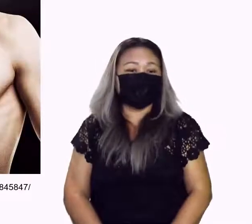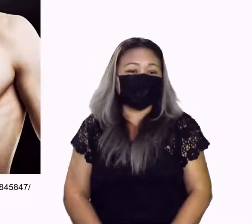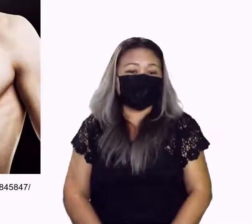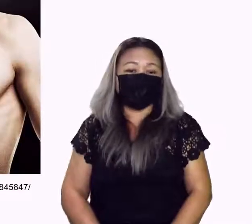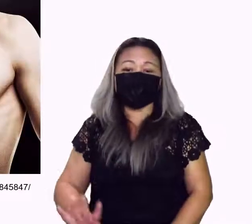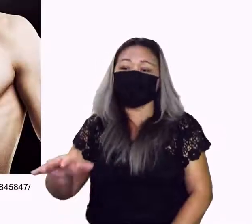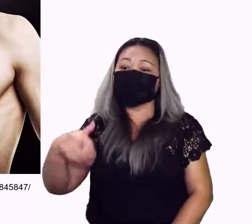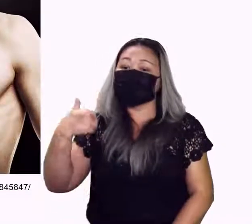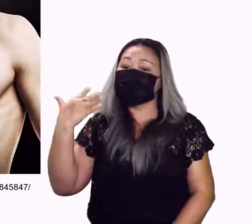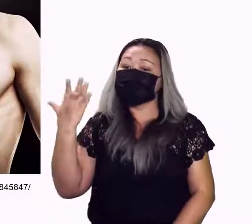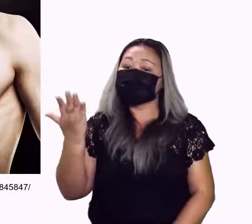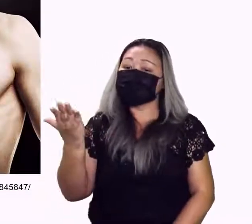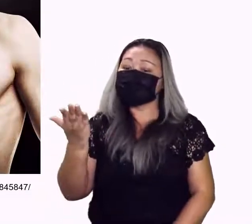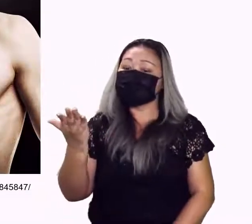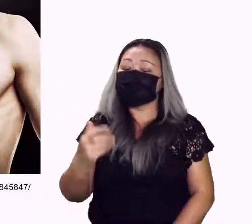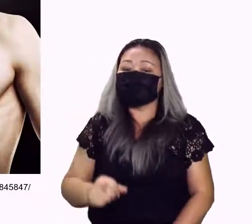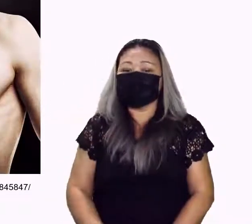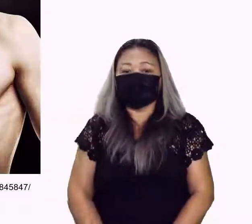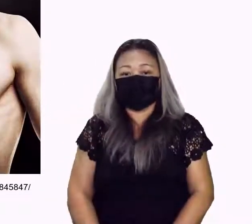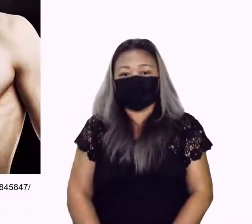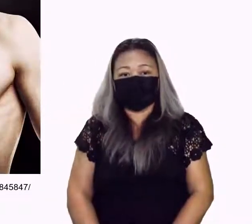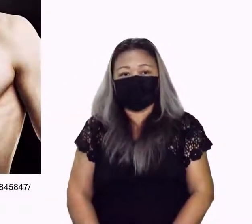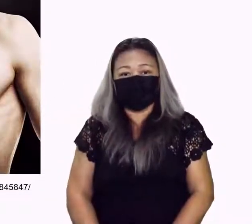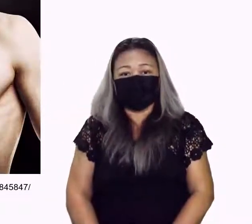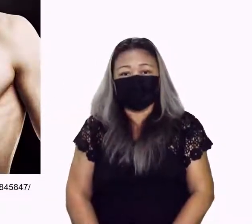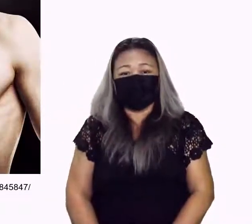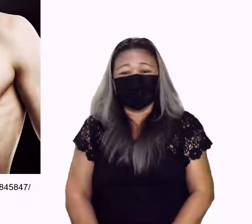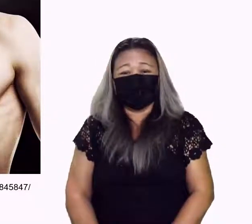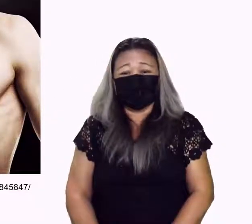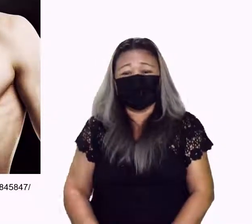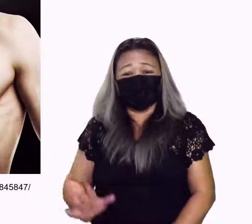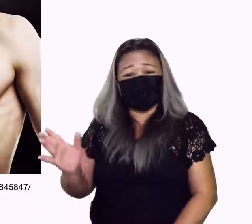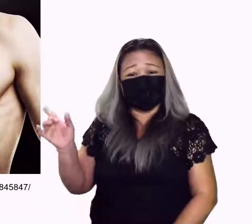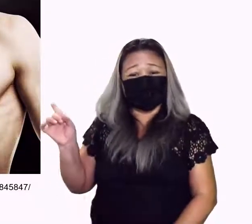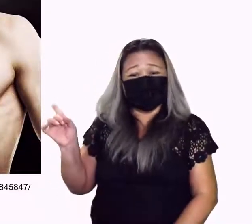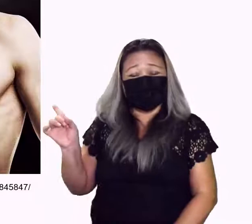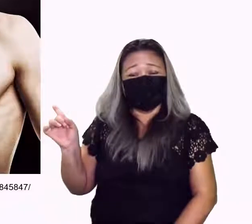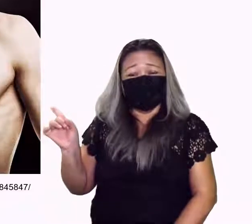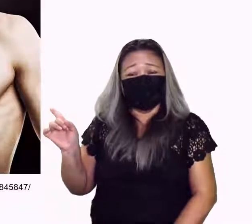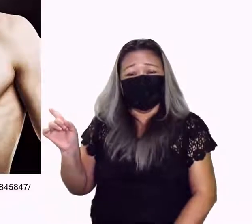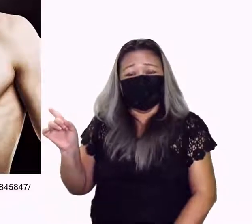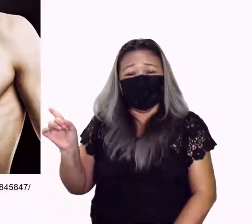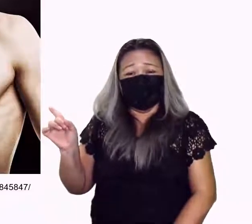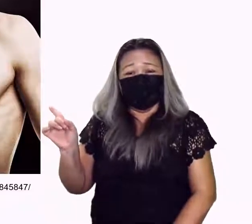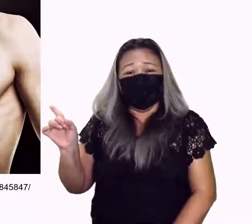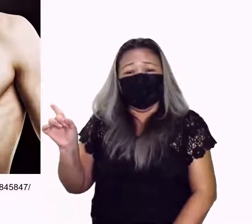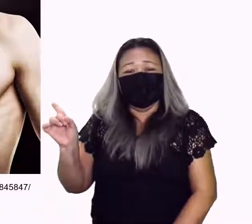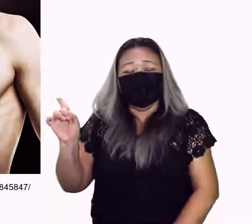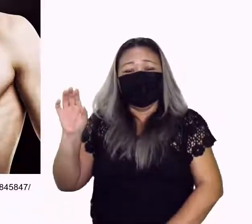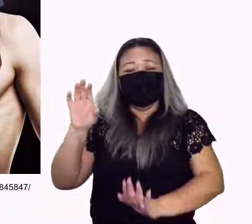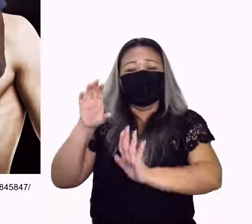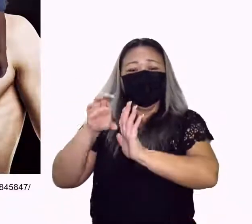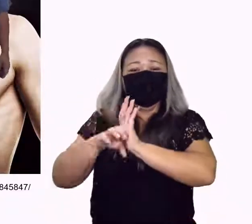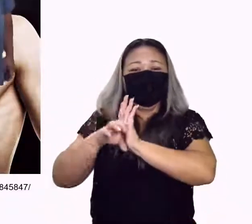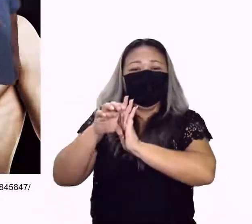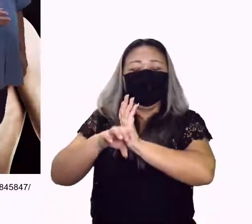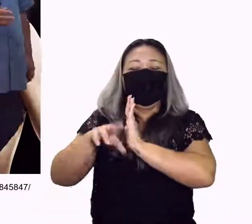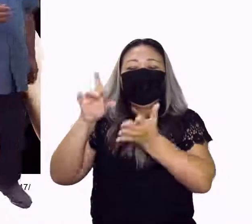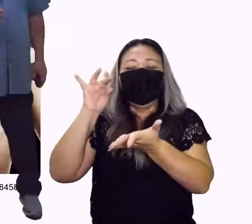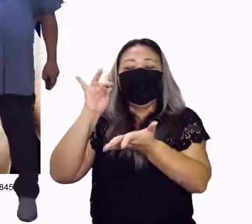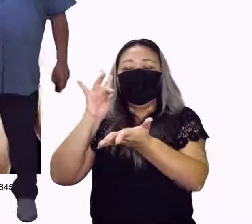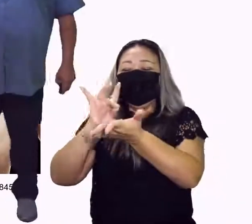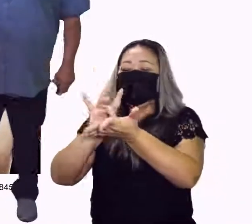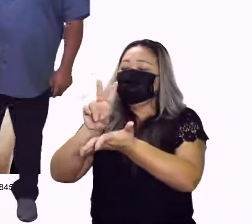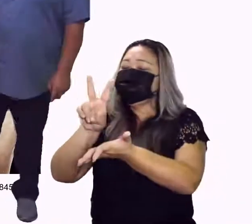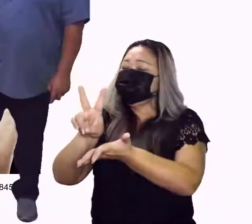E agora, gente, ó, vamos adentrar nesse meio. conceito de verdade. Qual é a